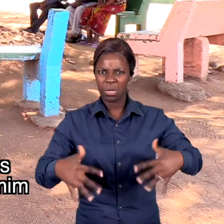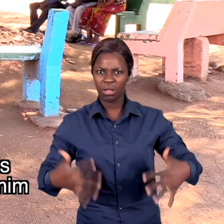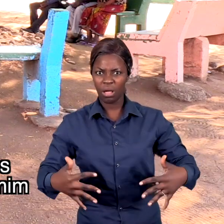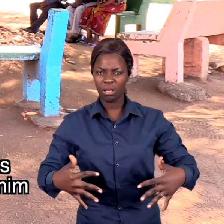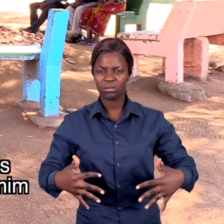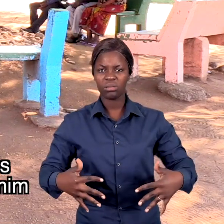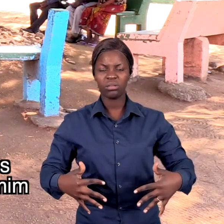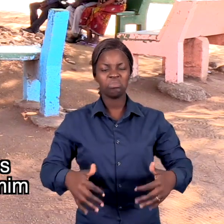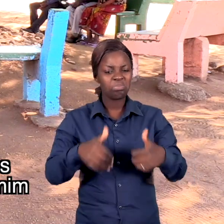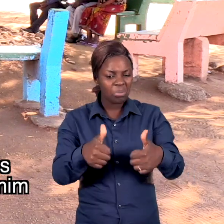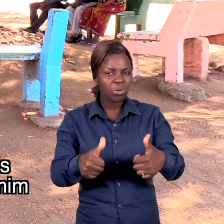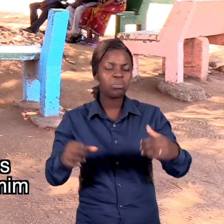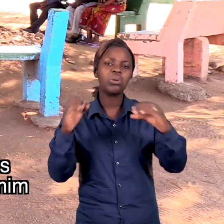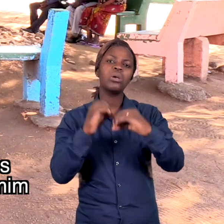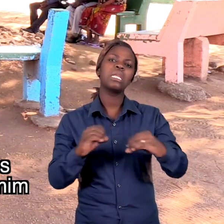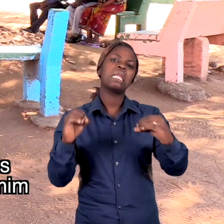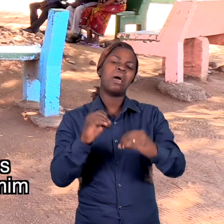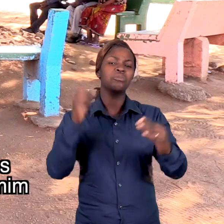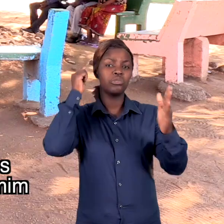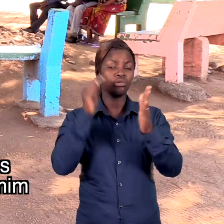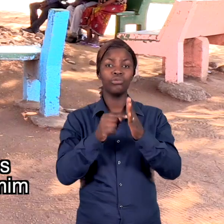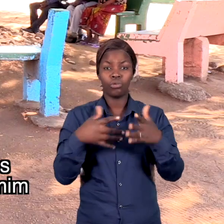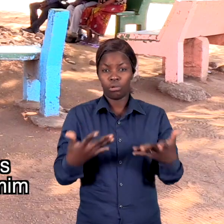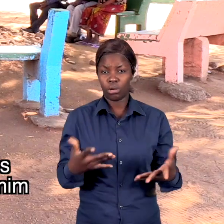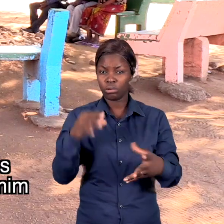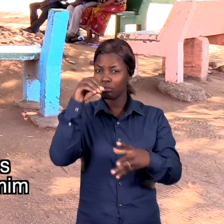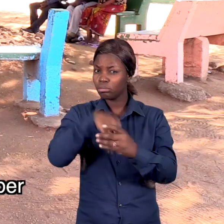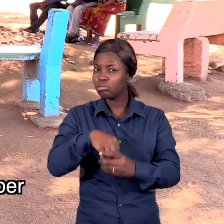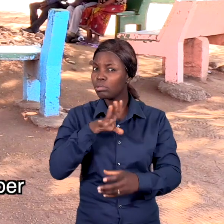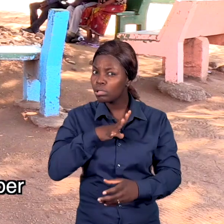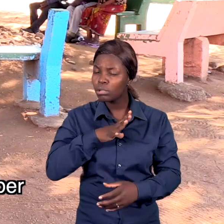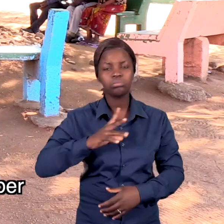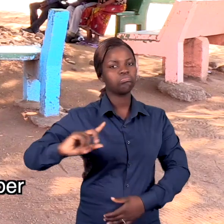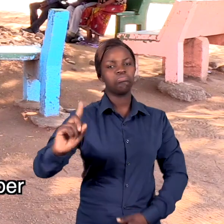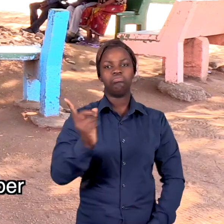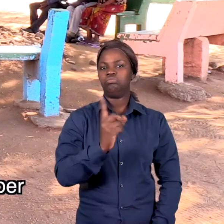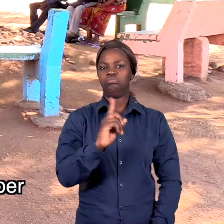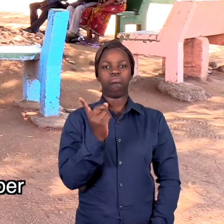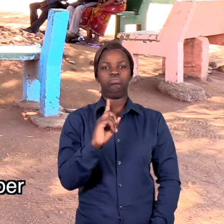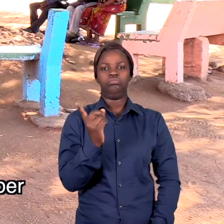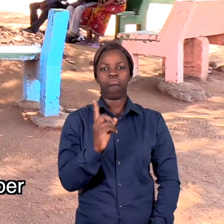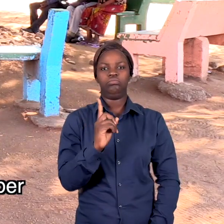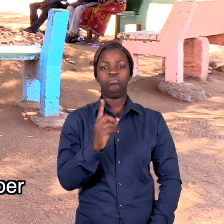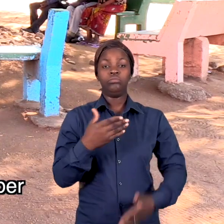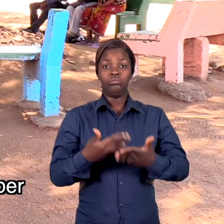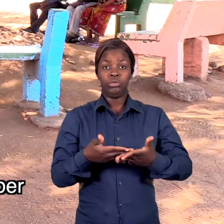aos lugares de recreação, né? Então, para mim aí não há